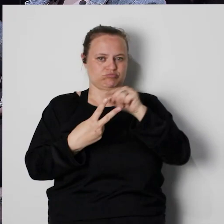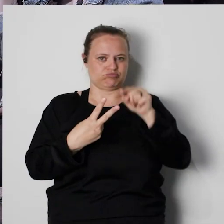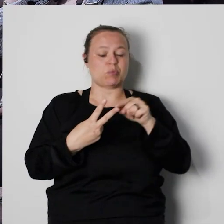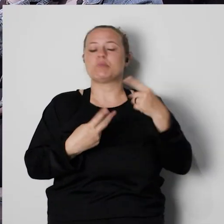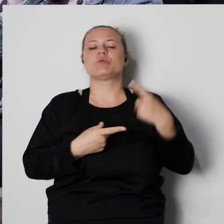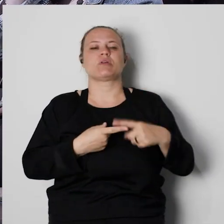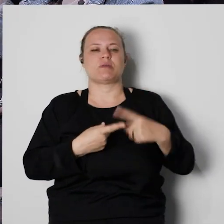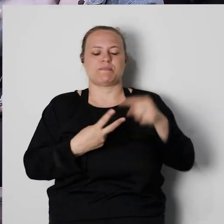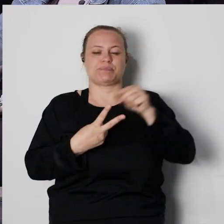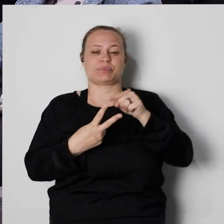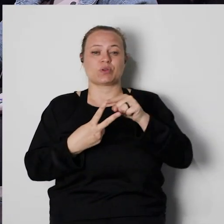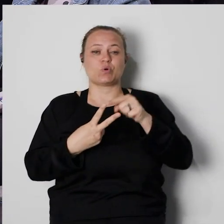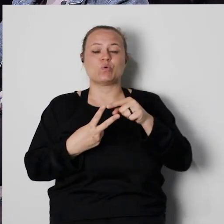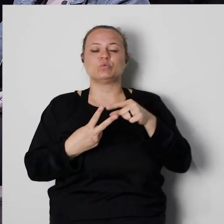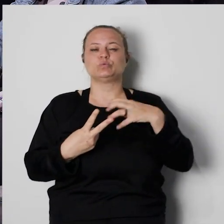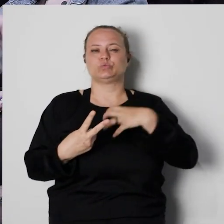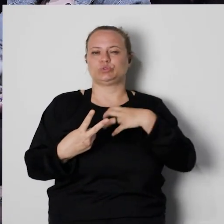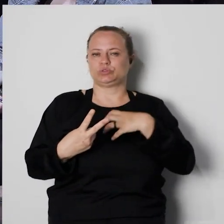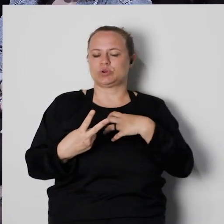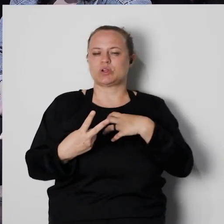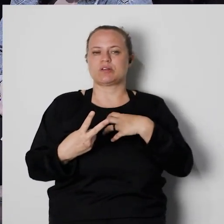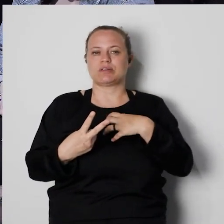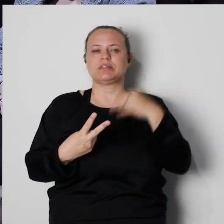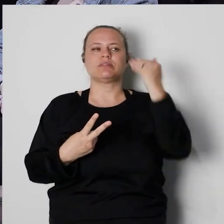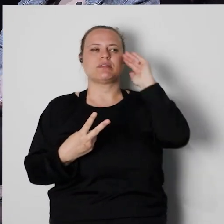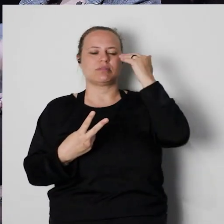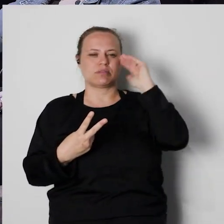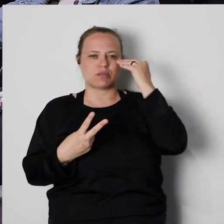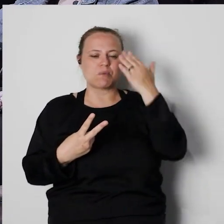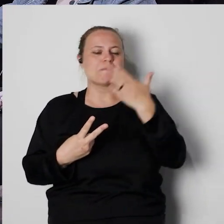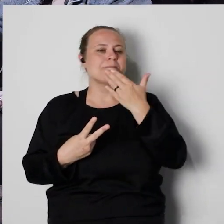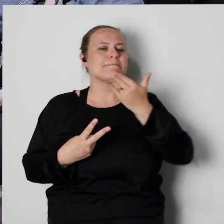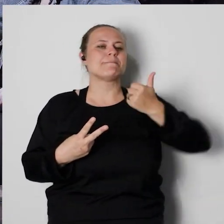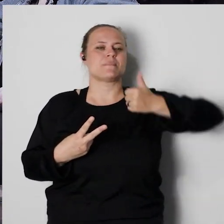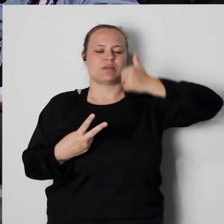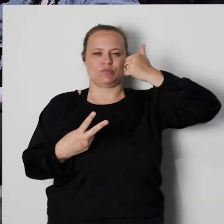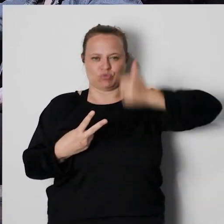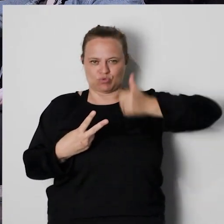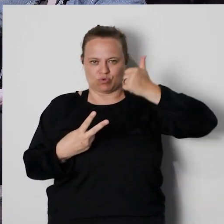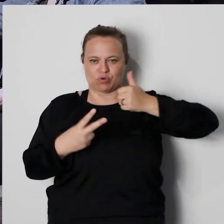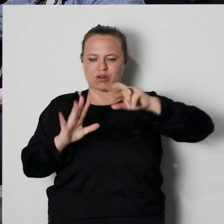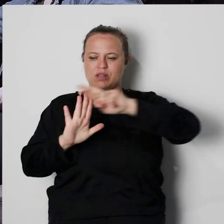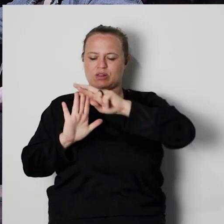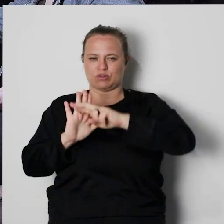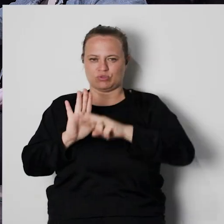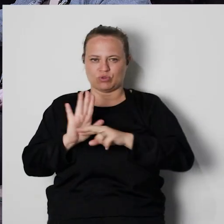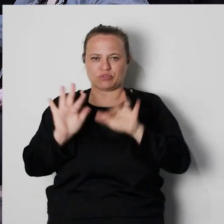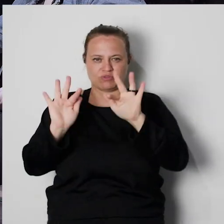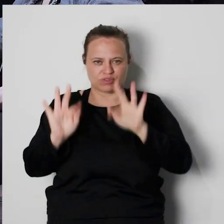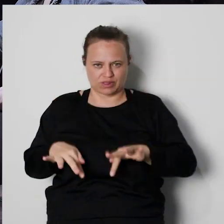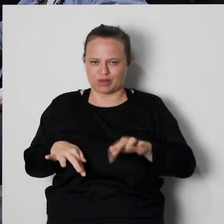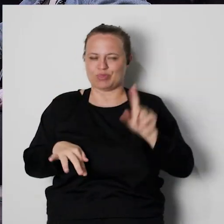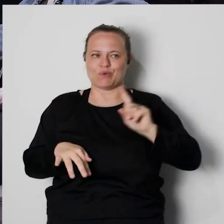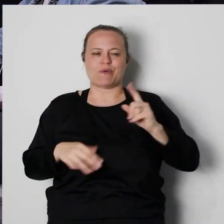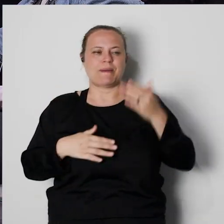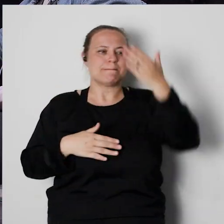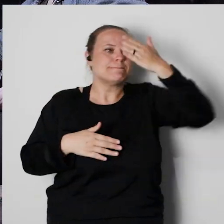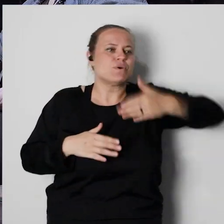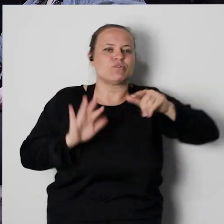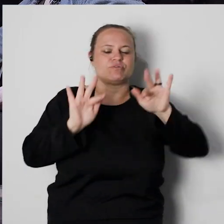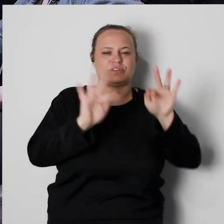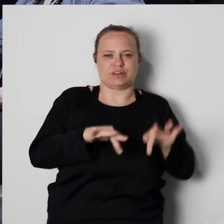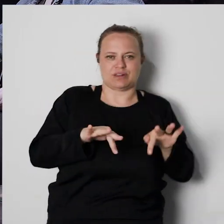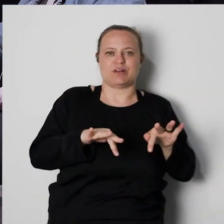ainda público através de edital, conseguiram. Por conta da maneira como ela foi, por dois motivos. Acho que